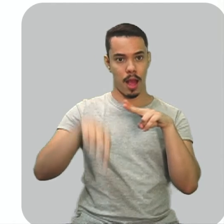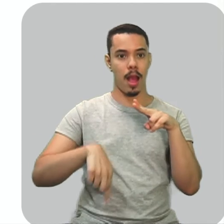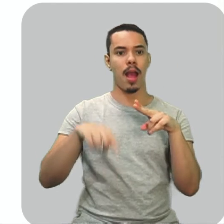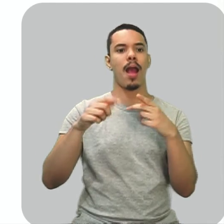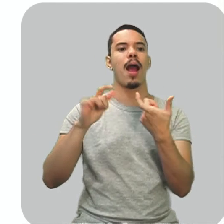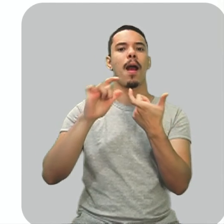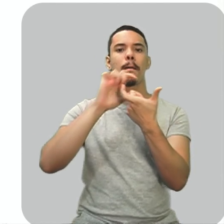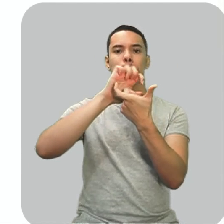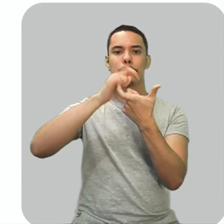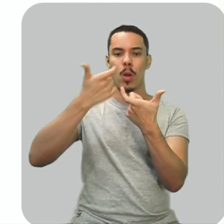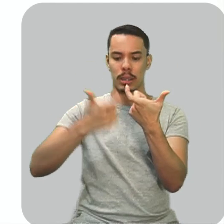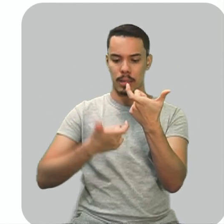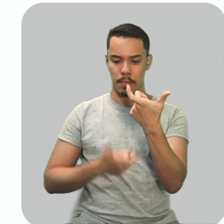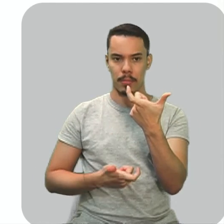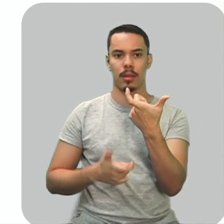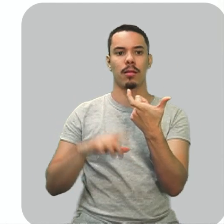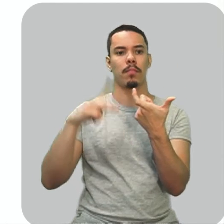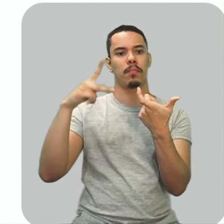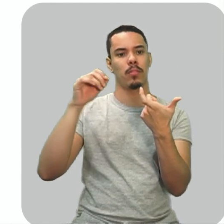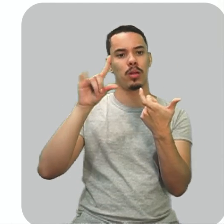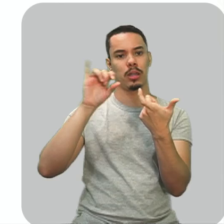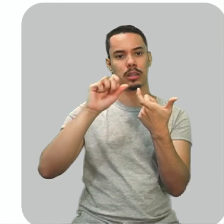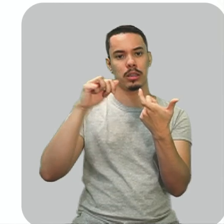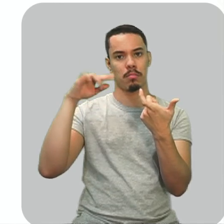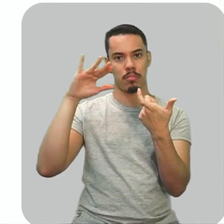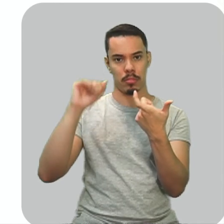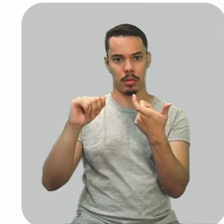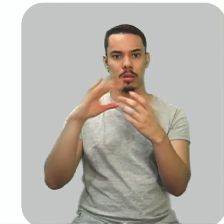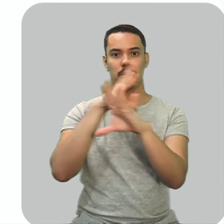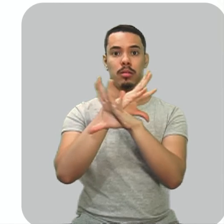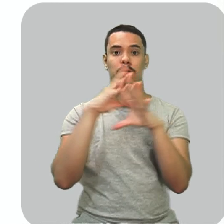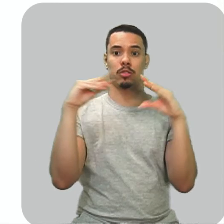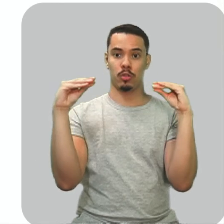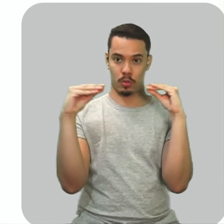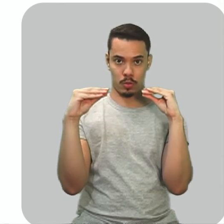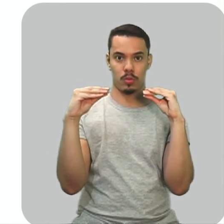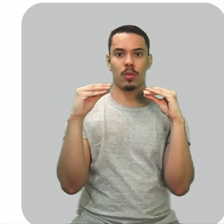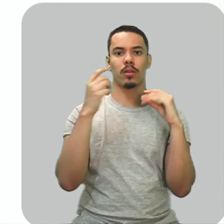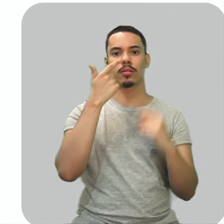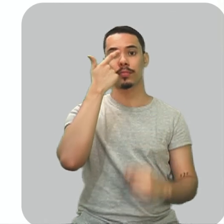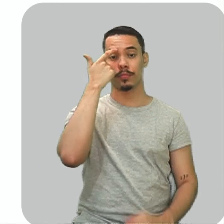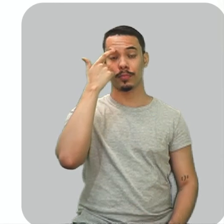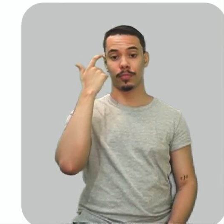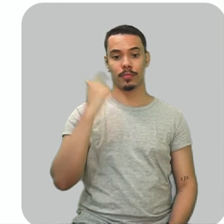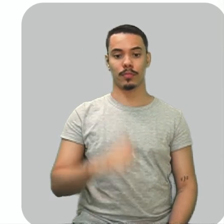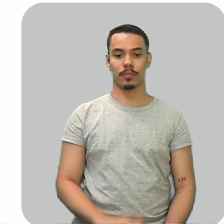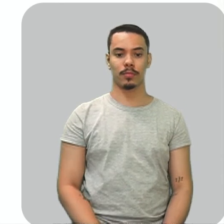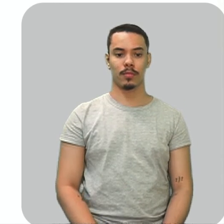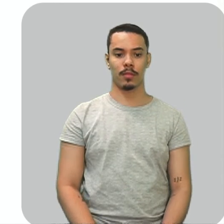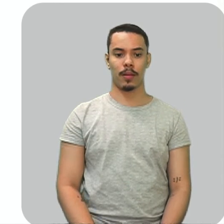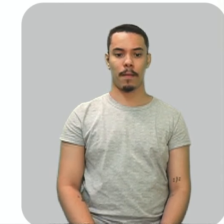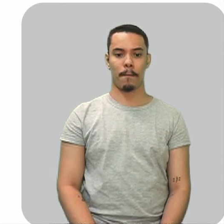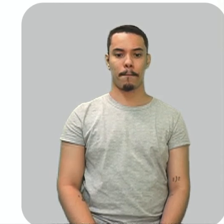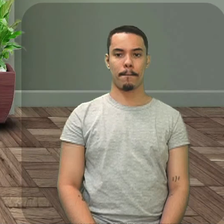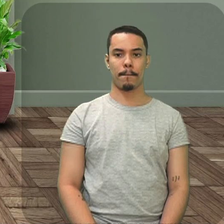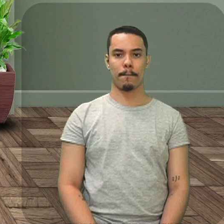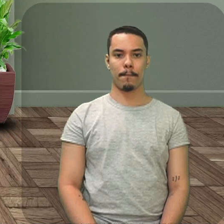polissemia das conjunções né